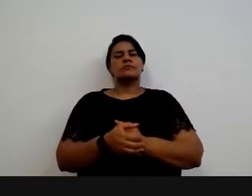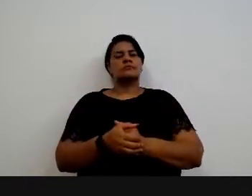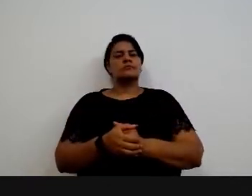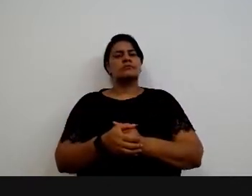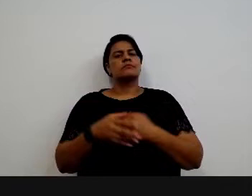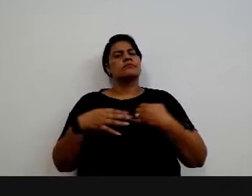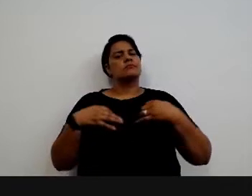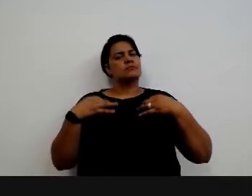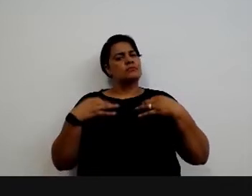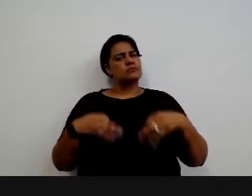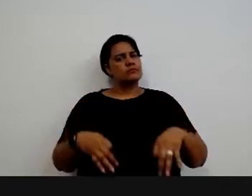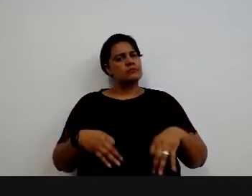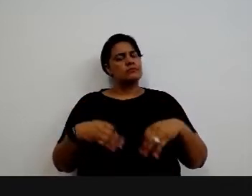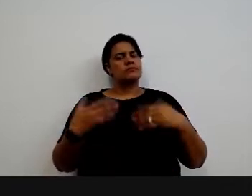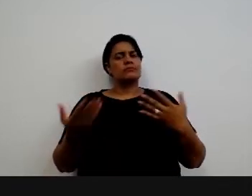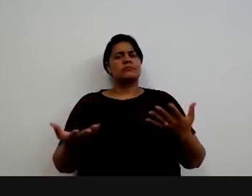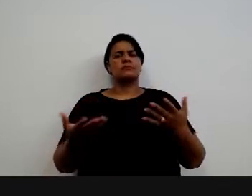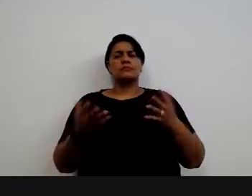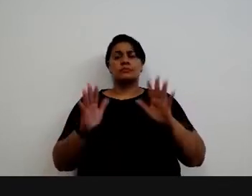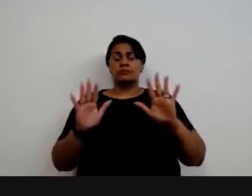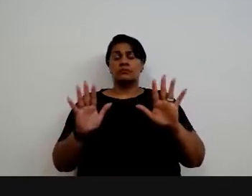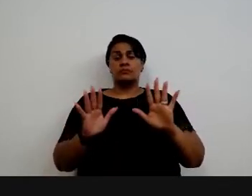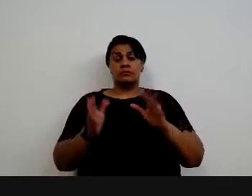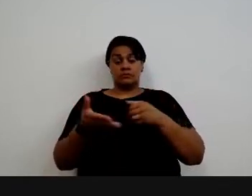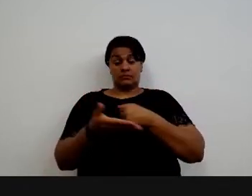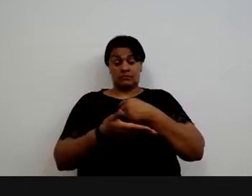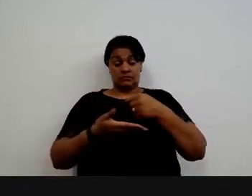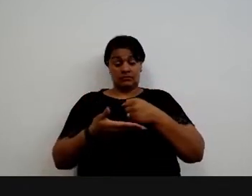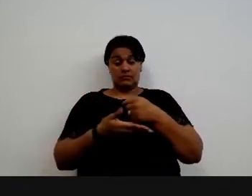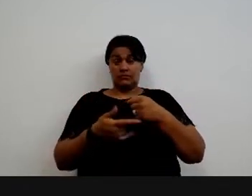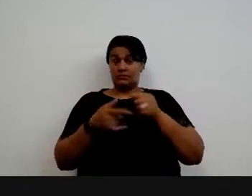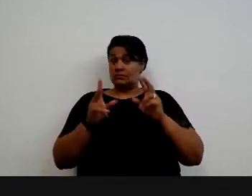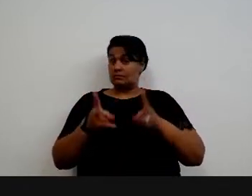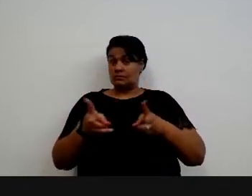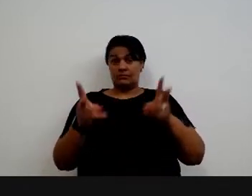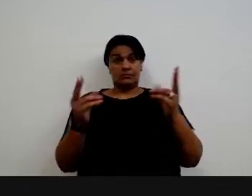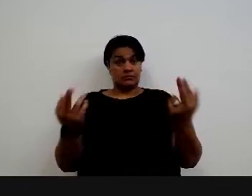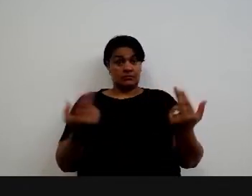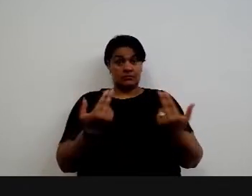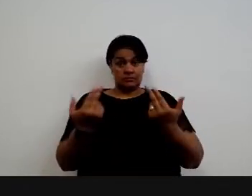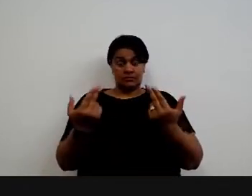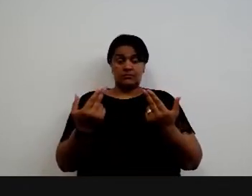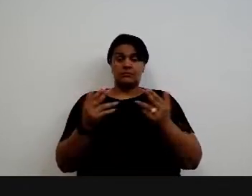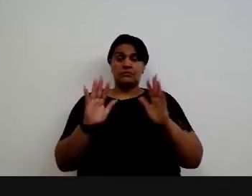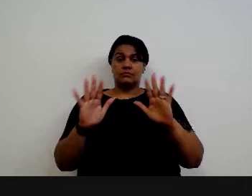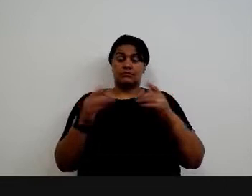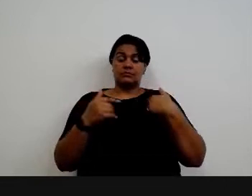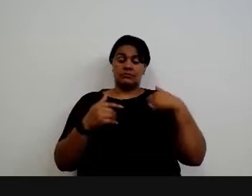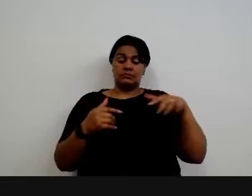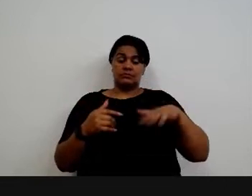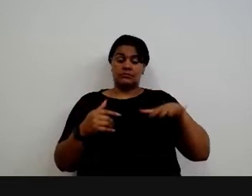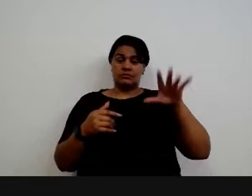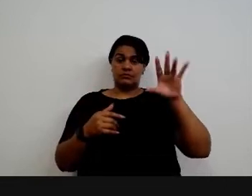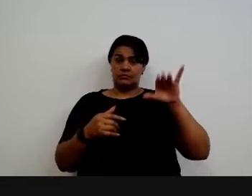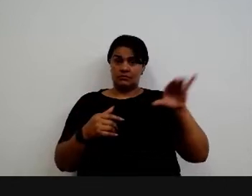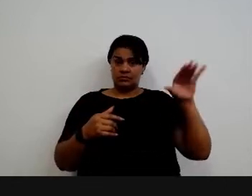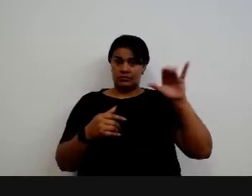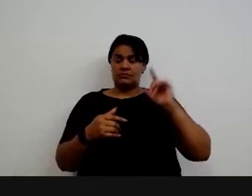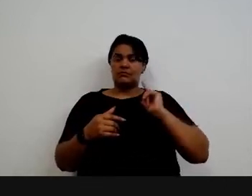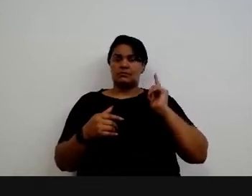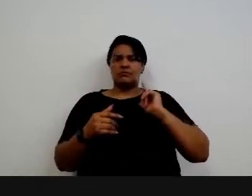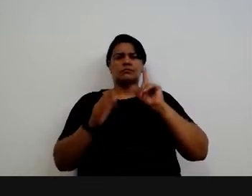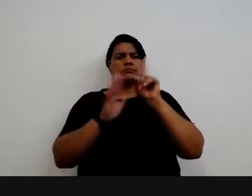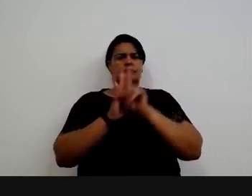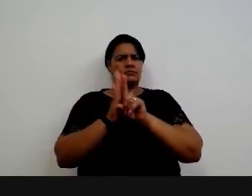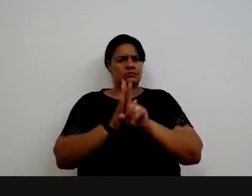mais comportamental. No fundo, é tudo a mesma coisa. E a educação para a cidadania, eu sou da área de ciências e tenho uma pesquisadora